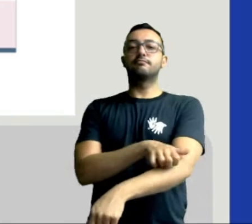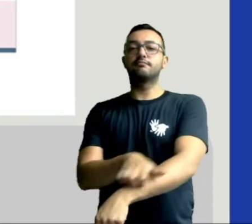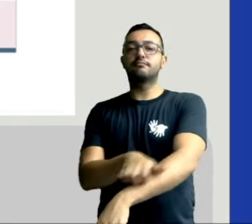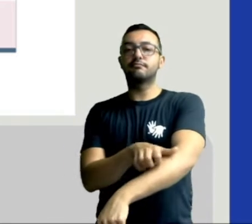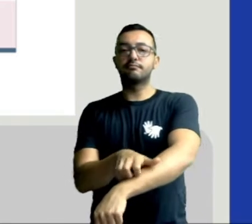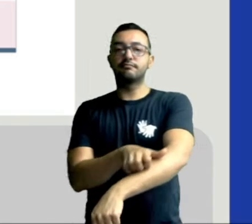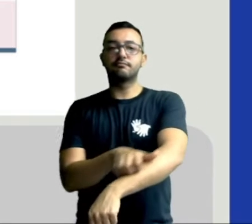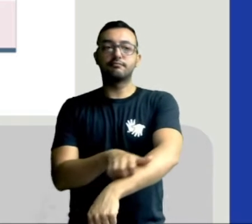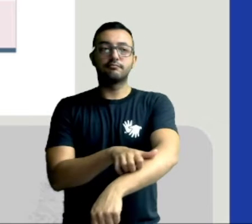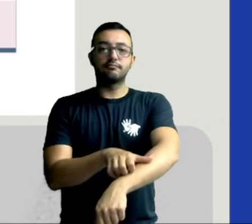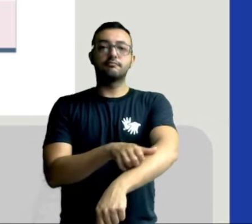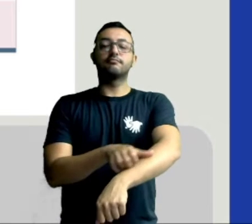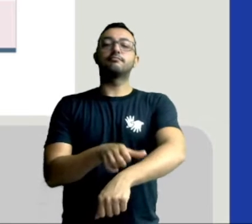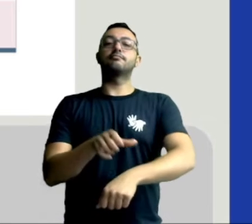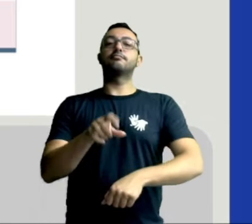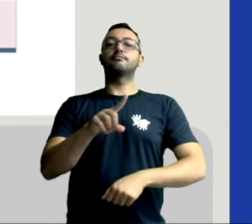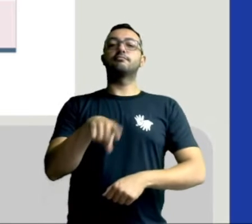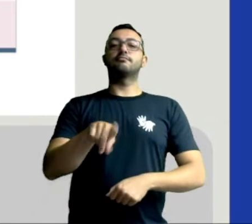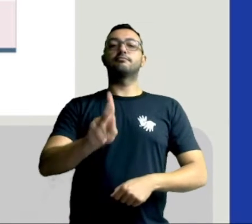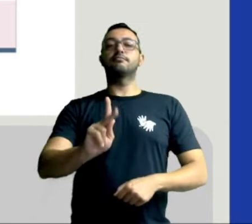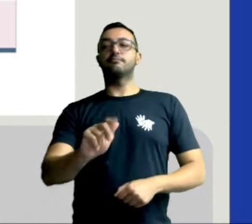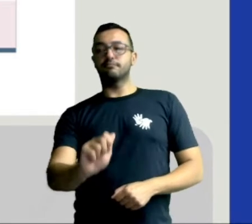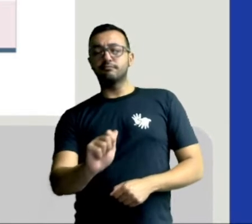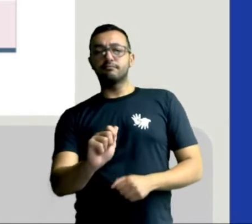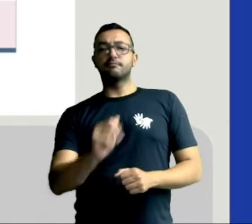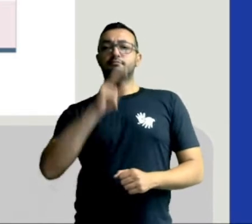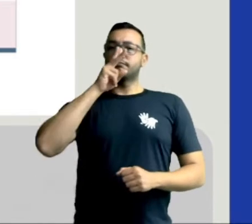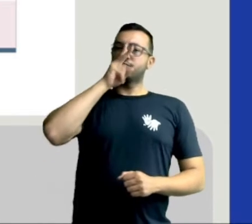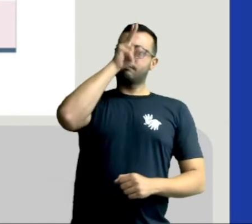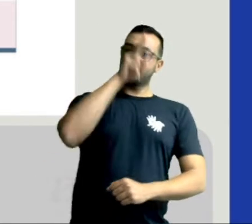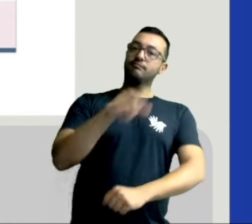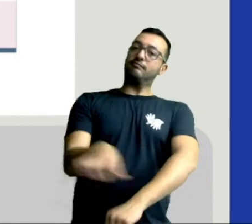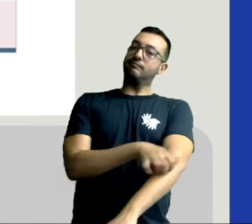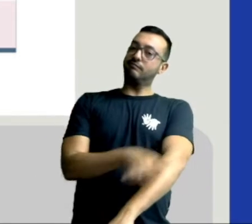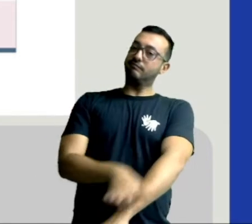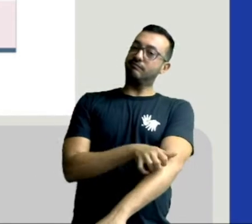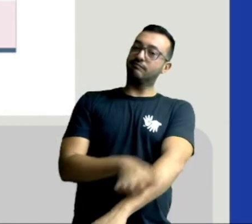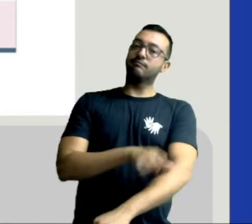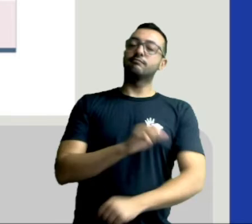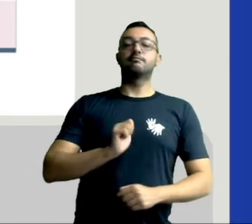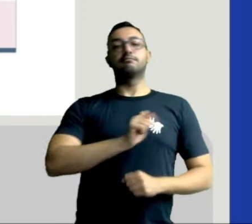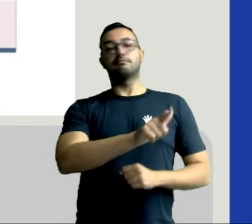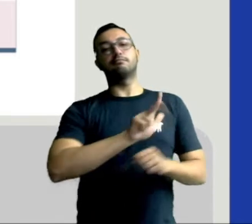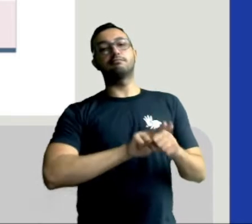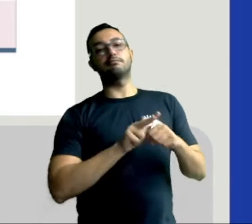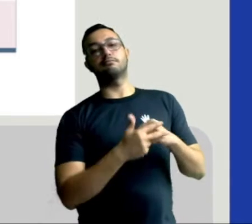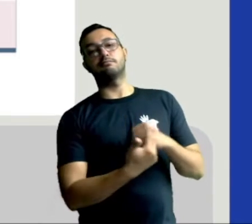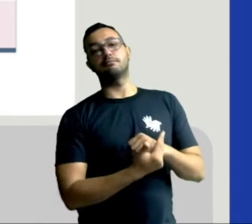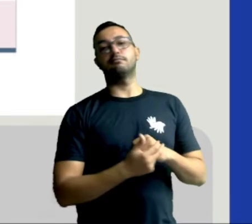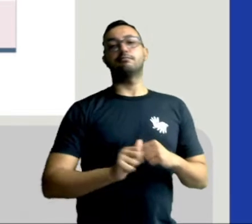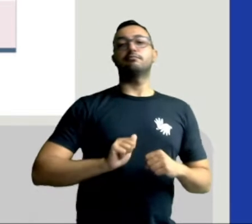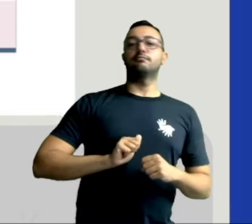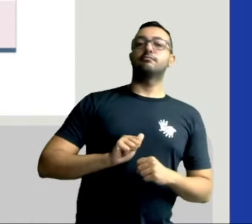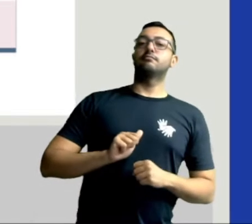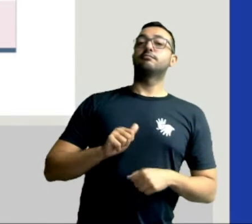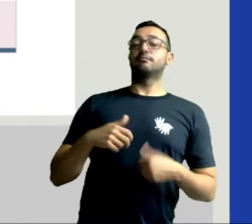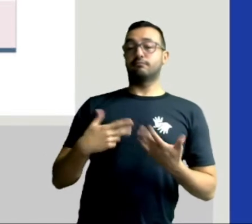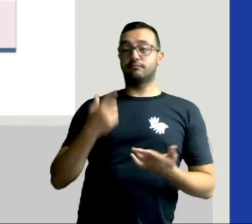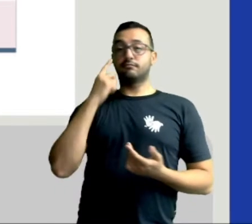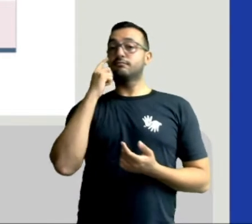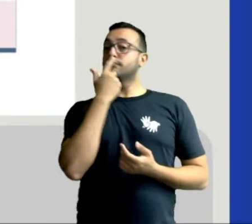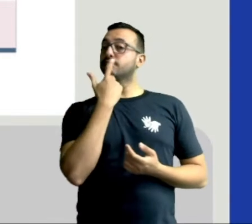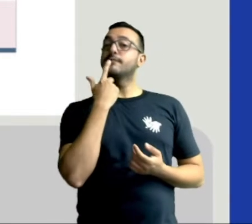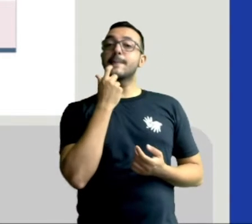coceira na zika ela é mais intensa do que a chikungunya ou a zika. Já a vermelhidão